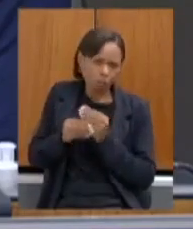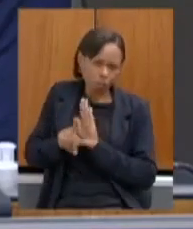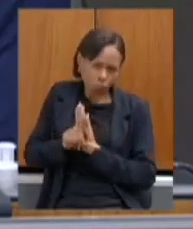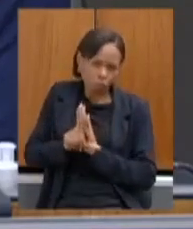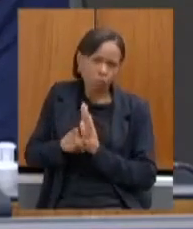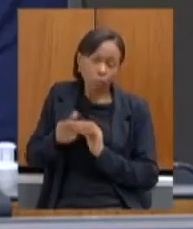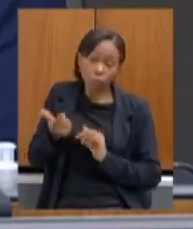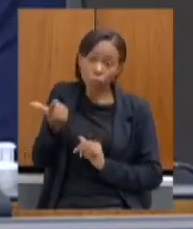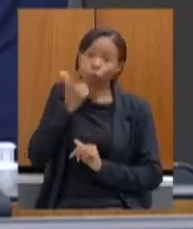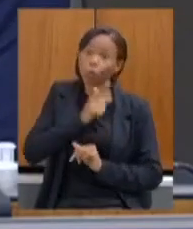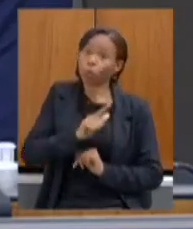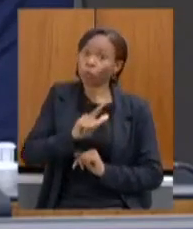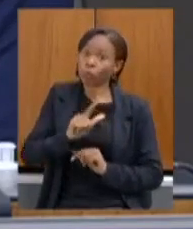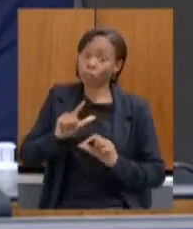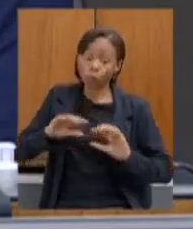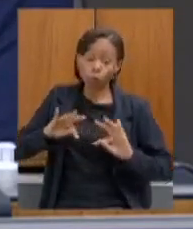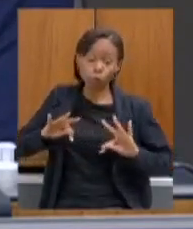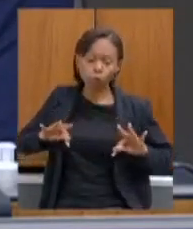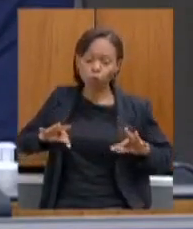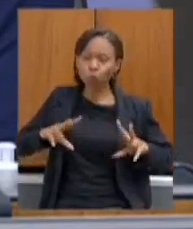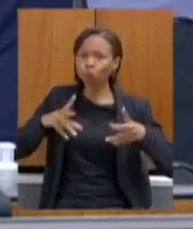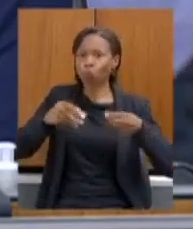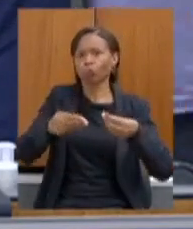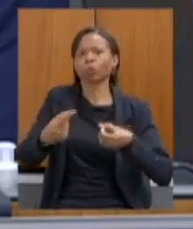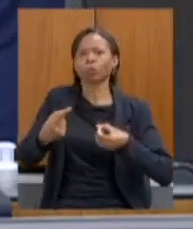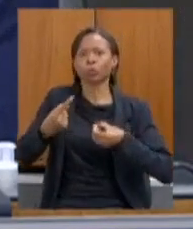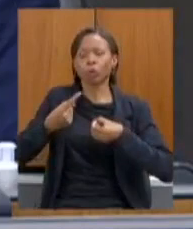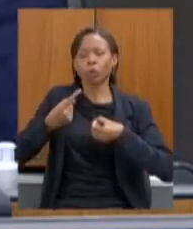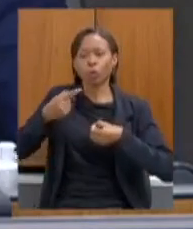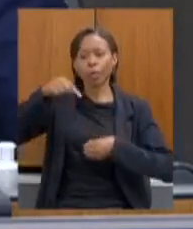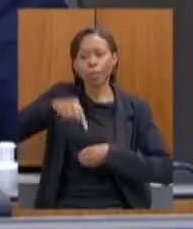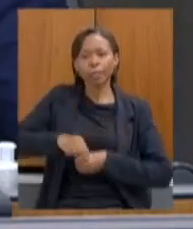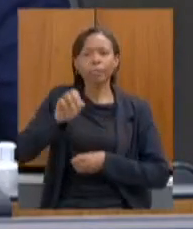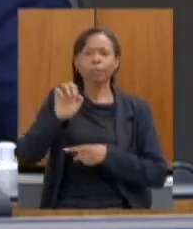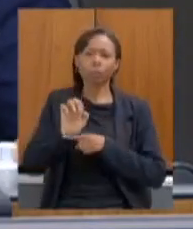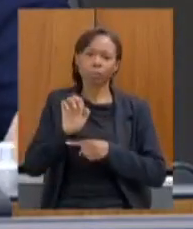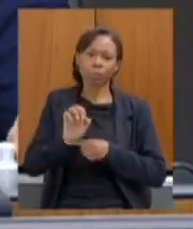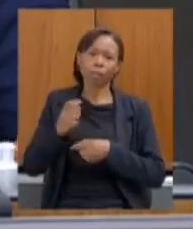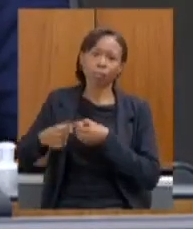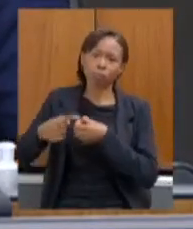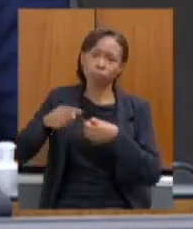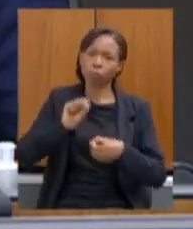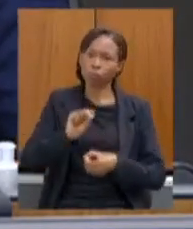a plenitude do nosso Estado de 853 municípios beneficiados.